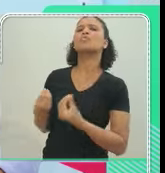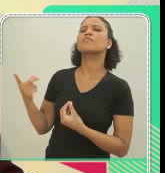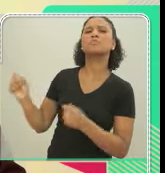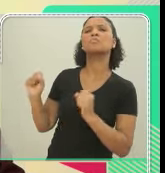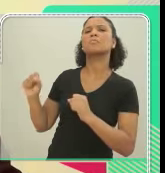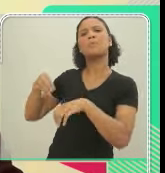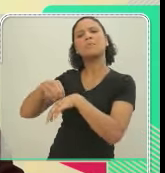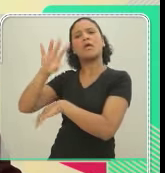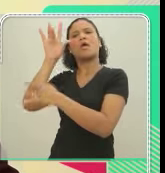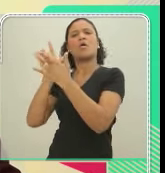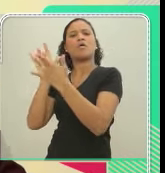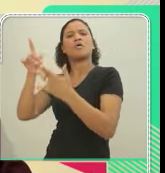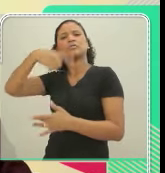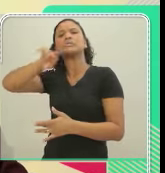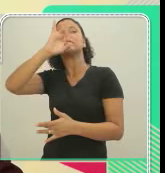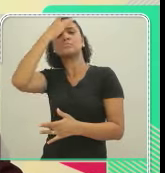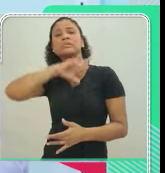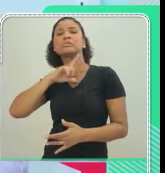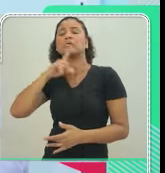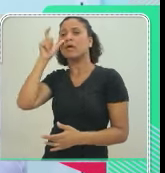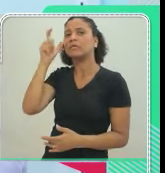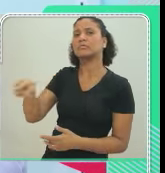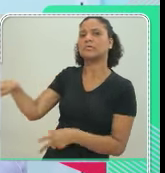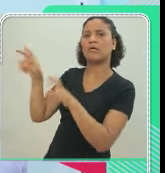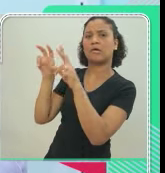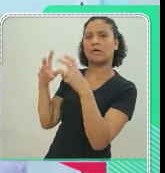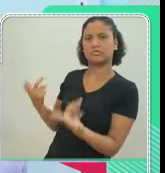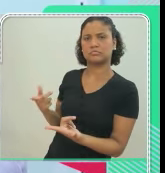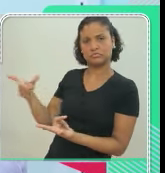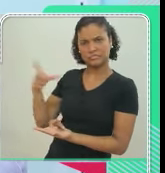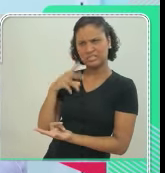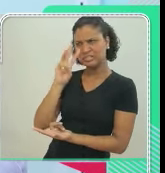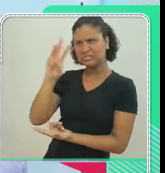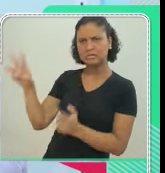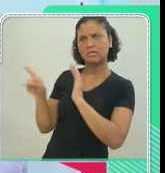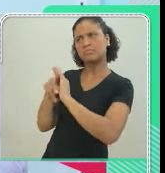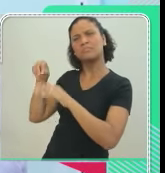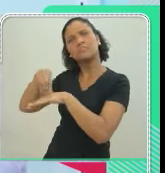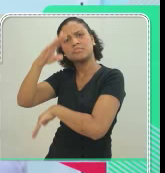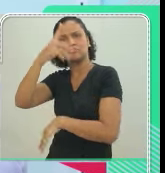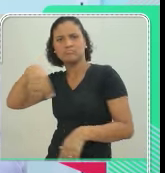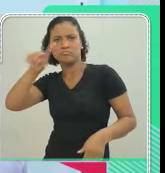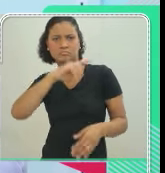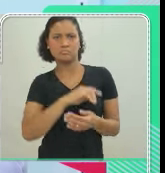CLINICAL-TRIALS. Stevens, você pode passar algum contato? É Lance, LANCE,